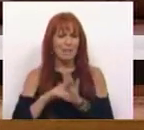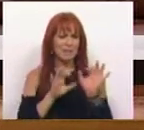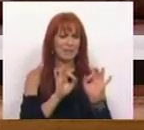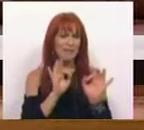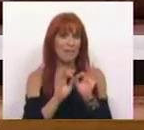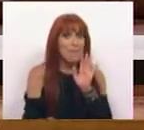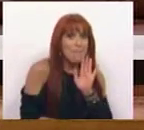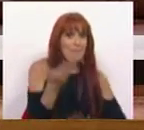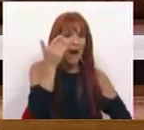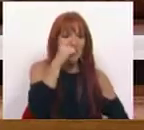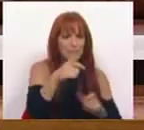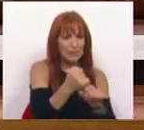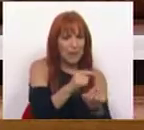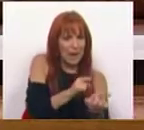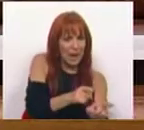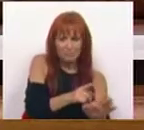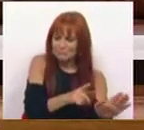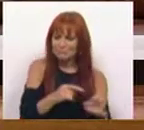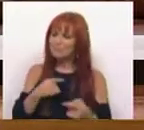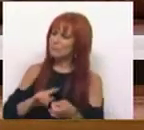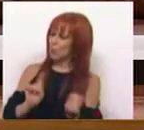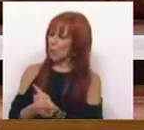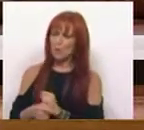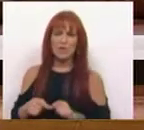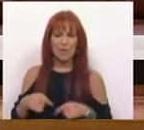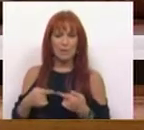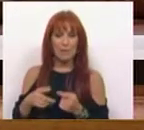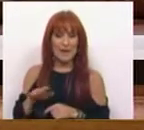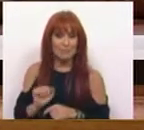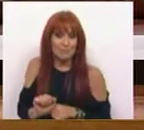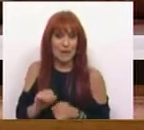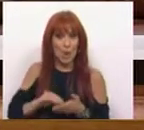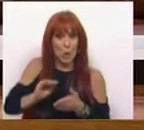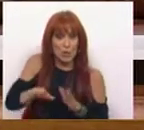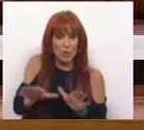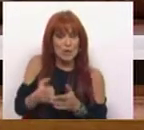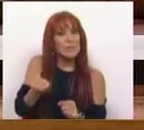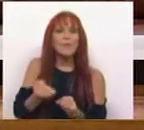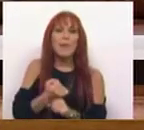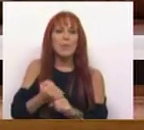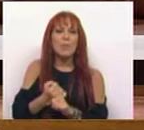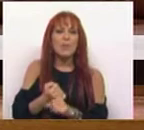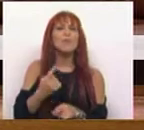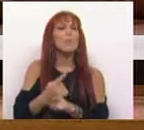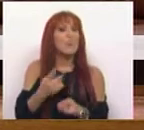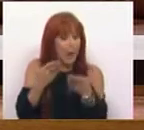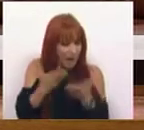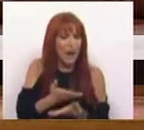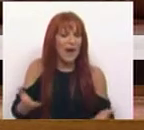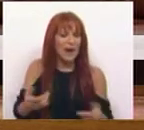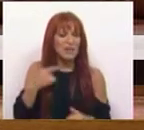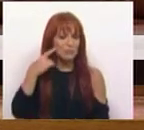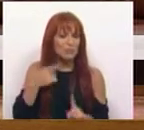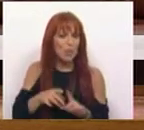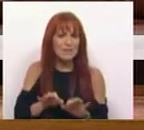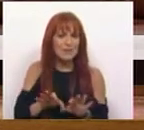do tratamento mais favorável ao trabalhador e contrariar a própria natureza das convenções coletivas de trabalho, porque estas